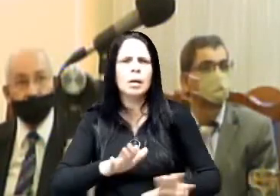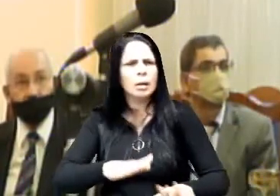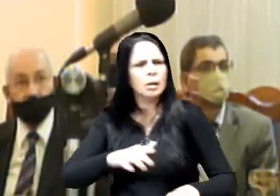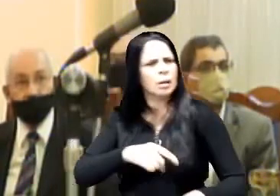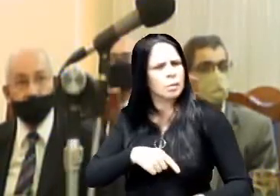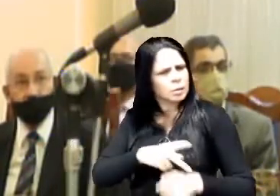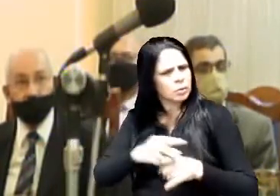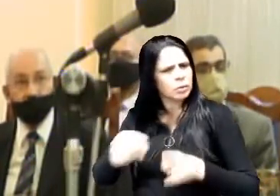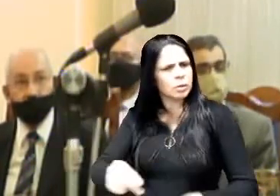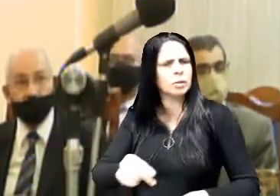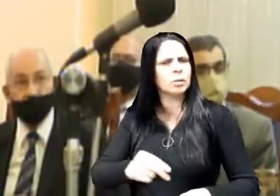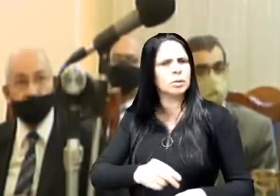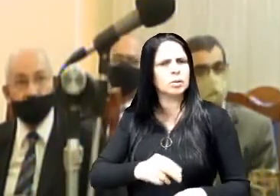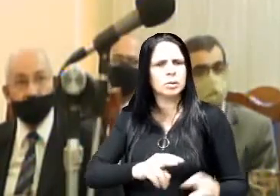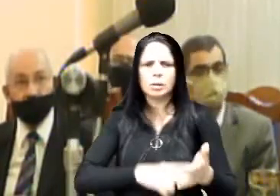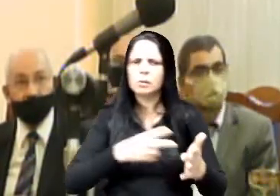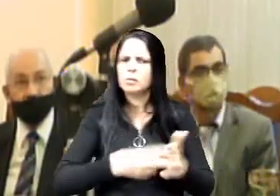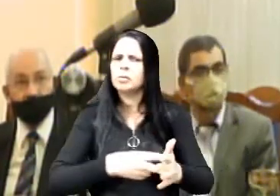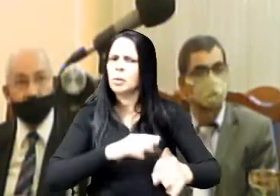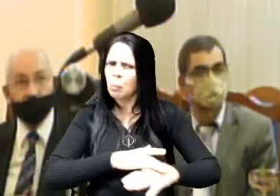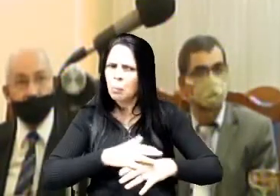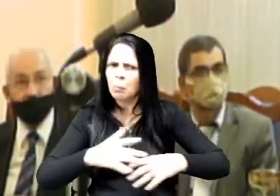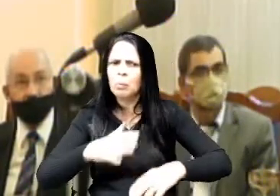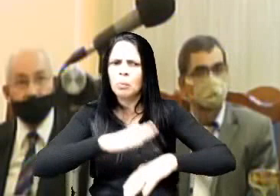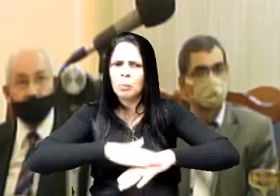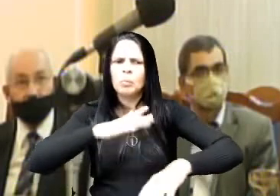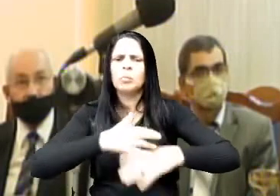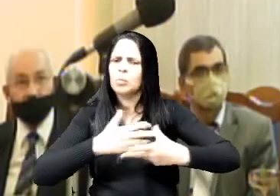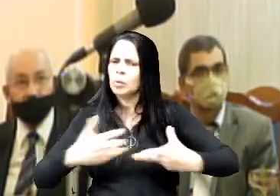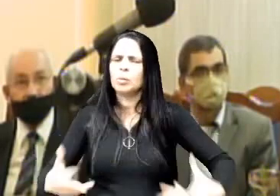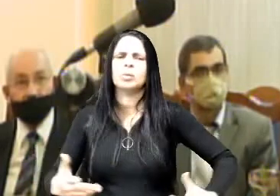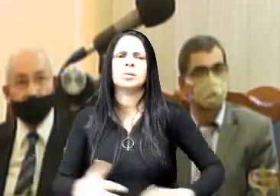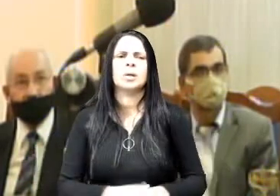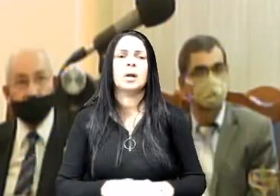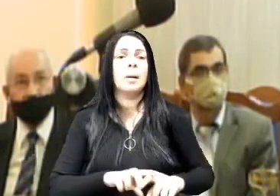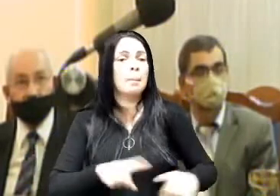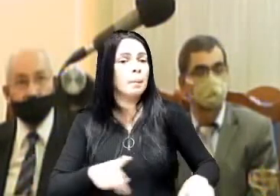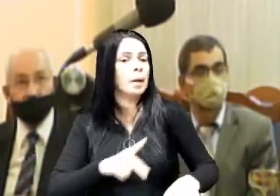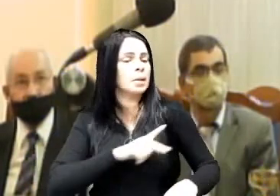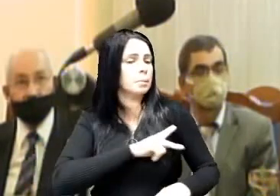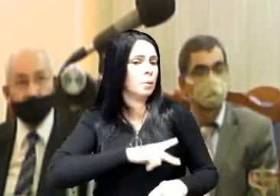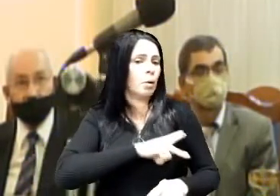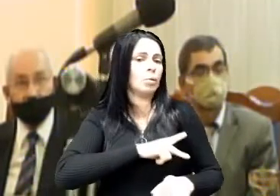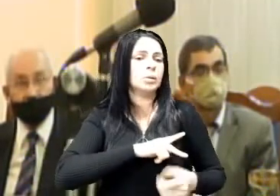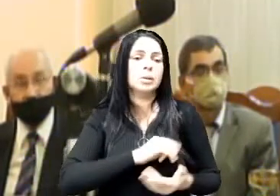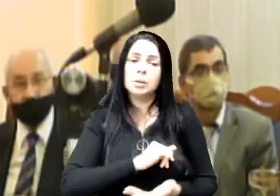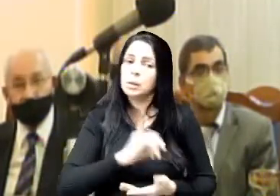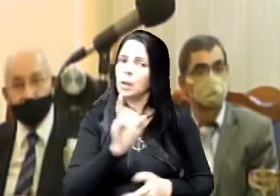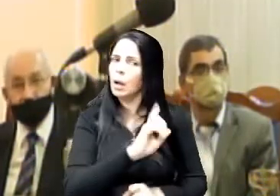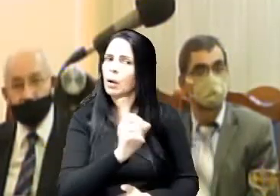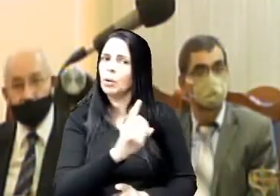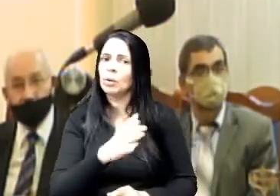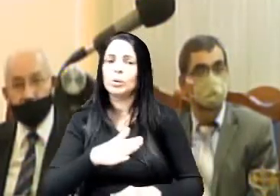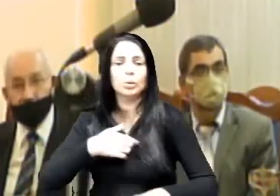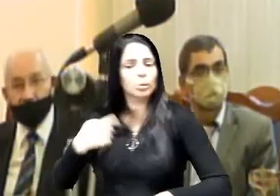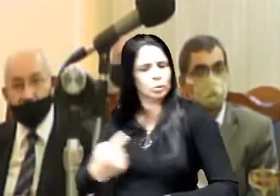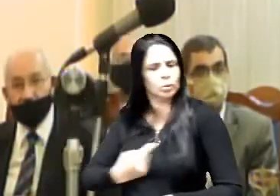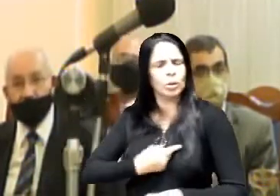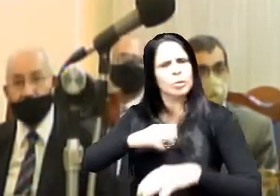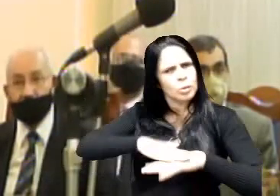uma etapa, vencer um concurso, já é uma grande coisa. Mas Paulo disse, não, nós somos mais.